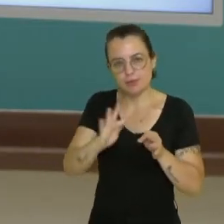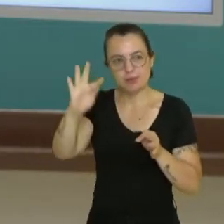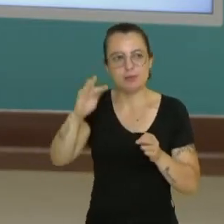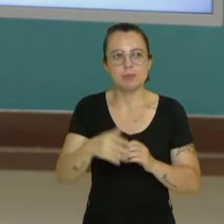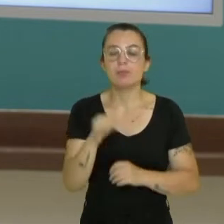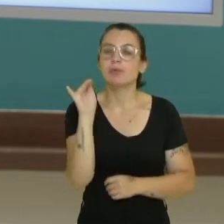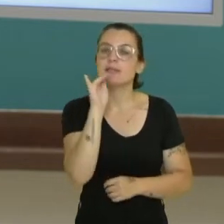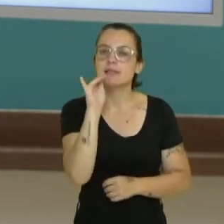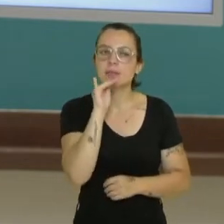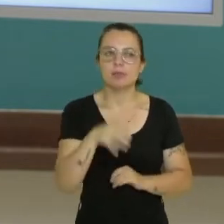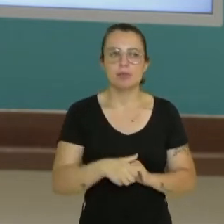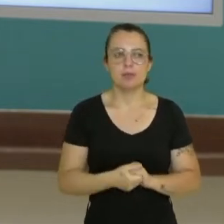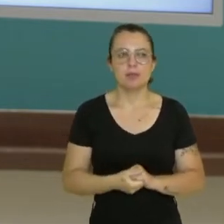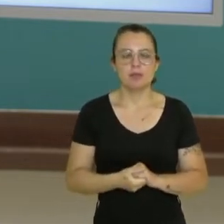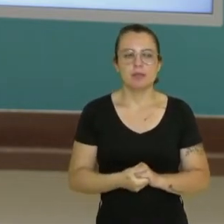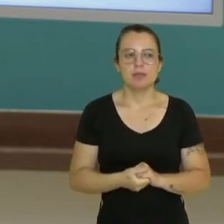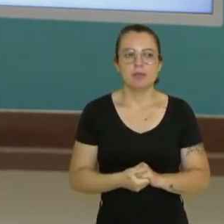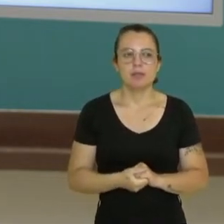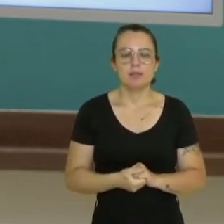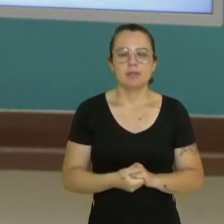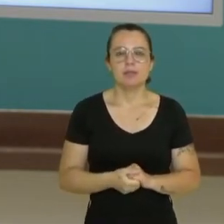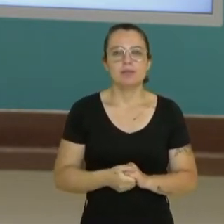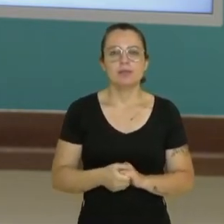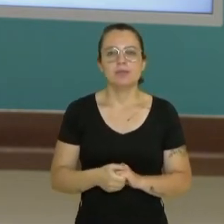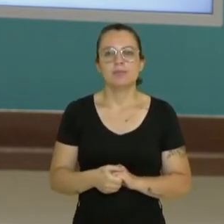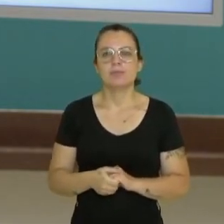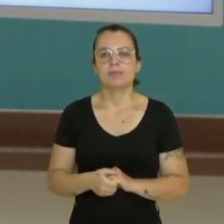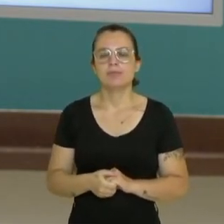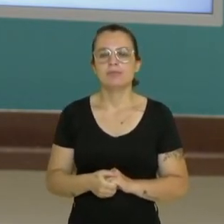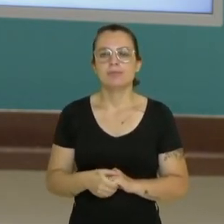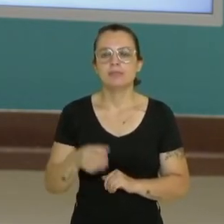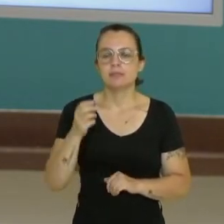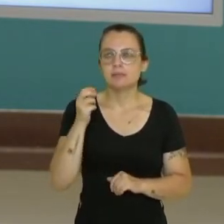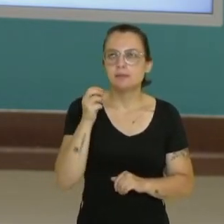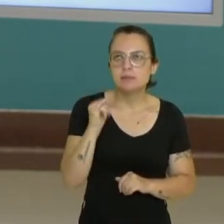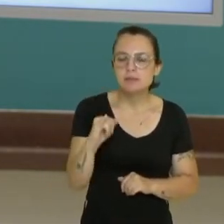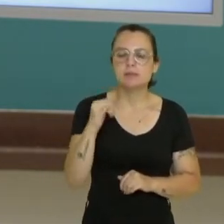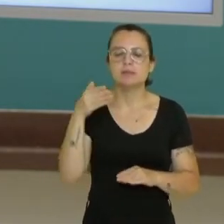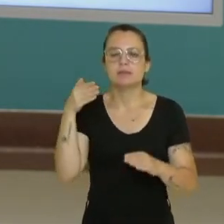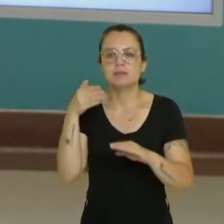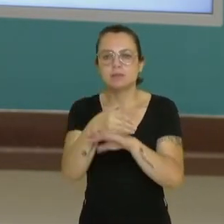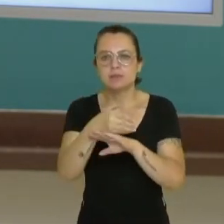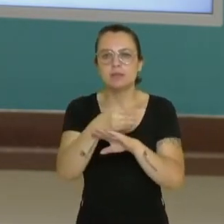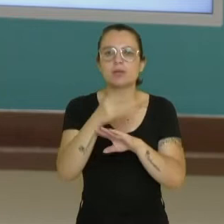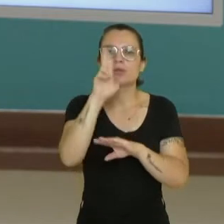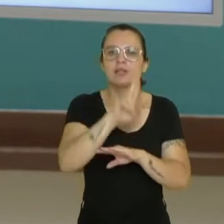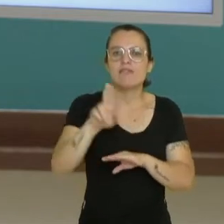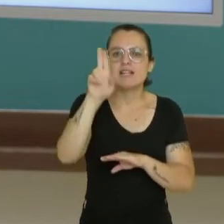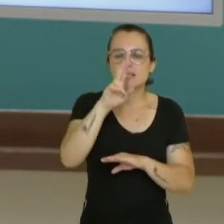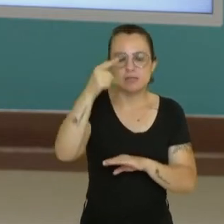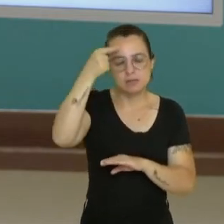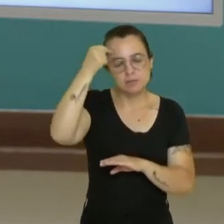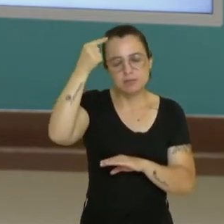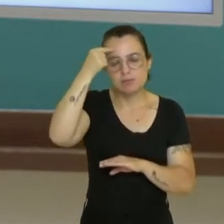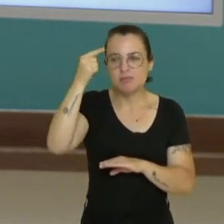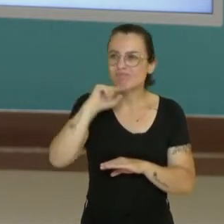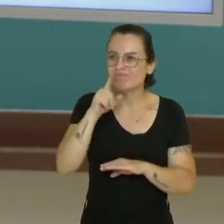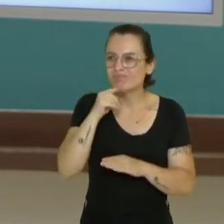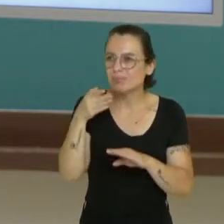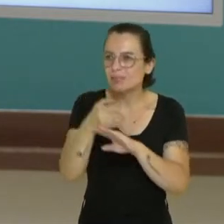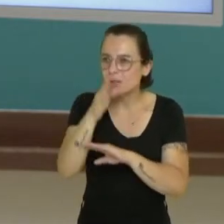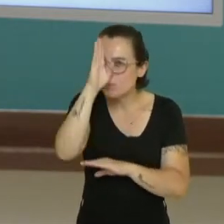Por exemplo, chegar a uma universidade, você não passou na pública, vai fazer a particular, você precisa pagar mensalidade. Se